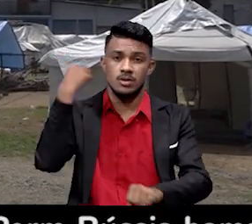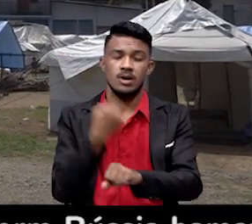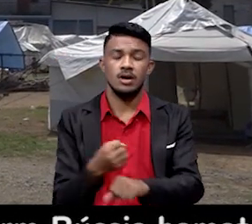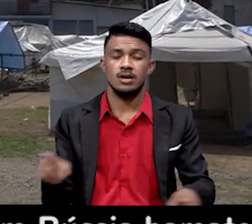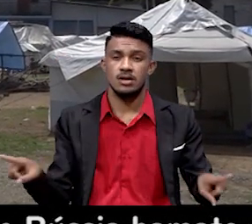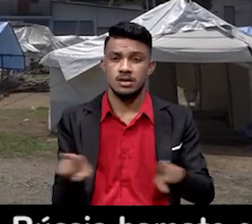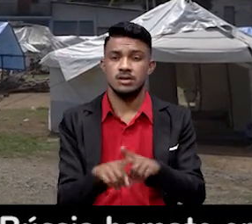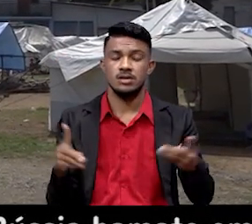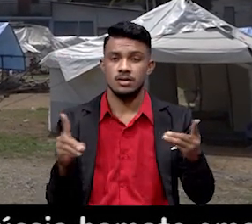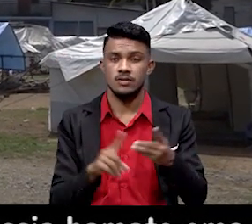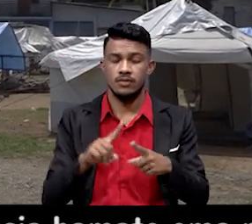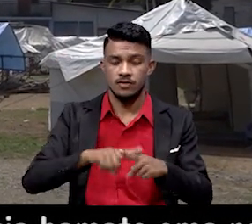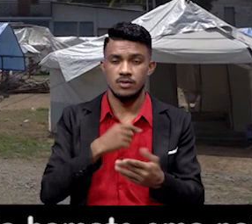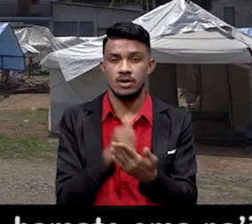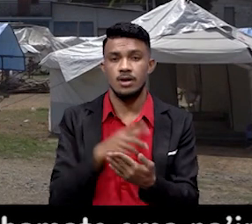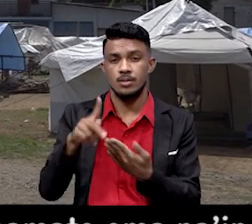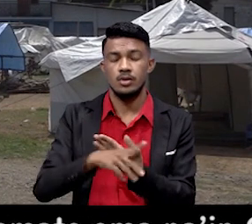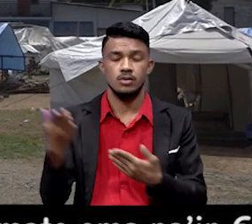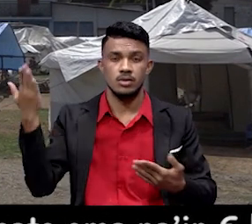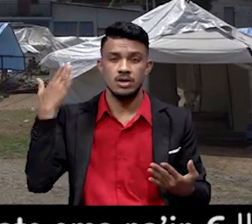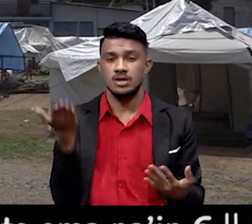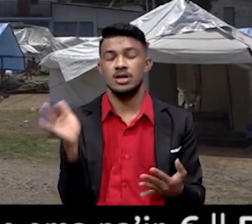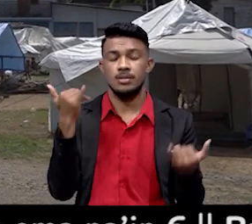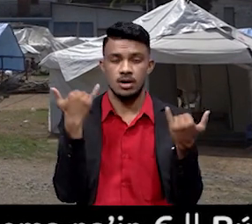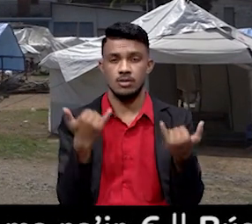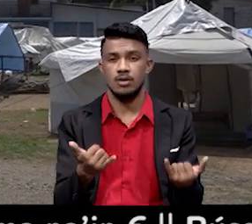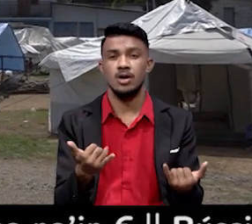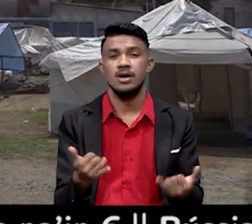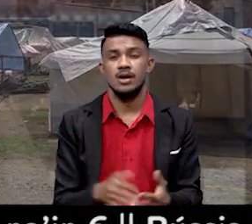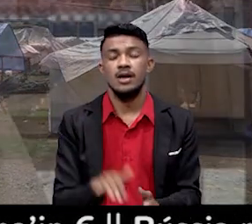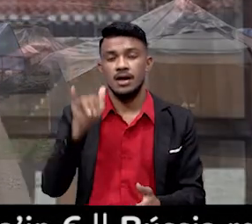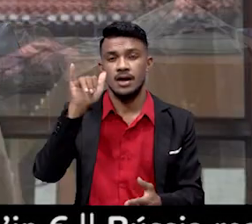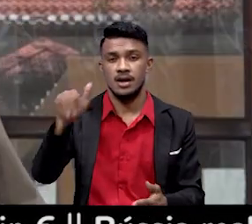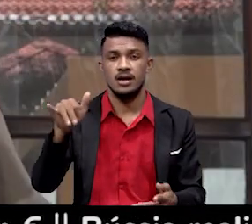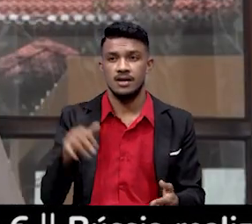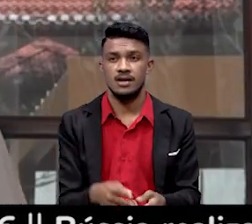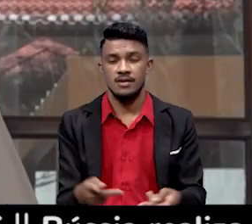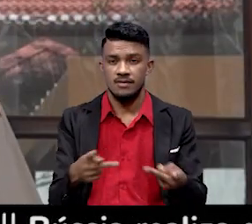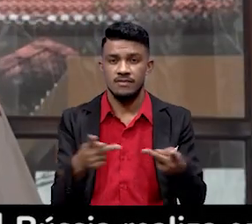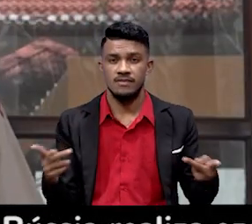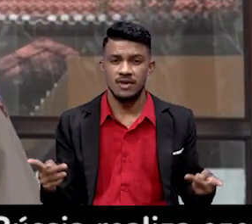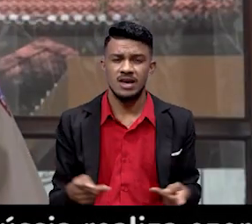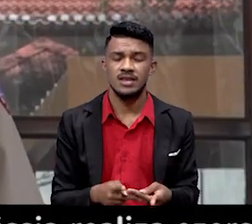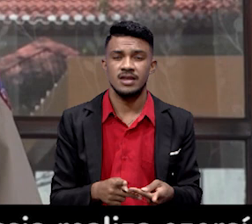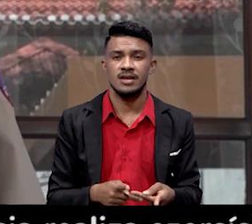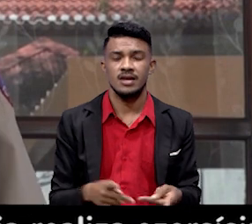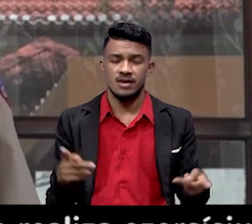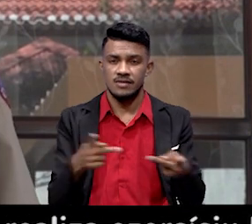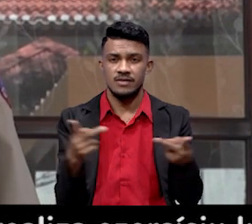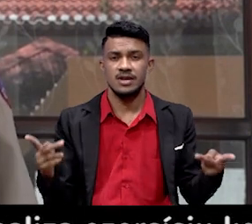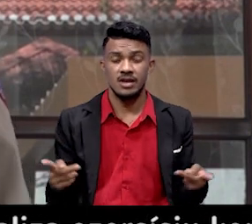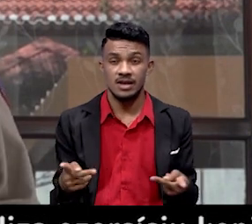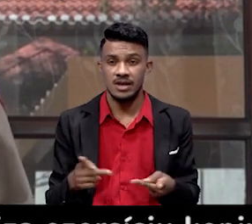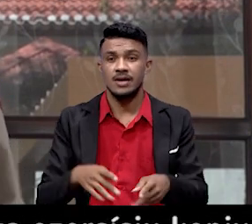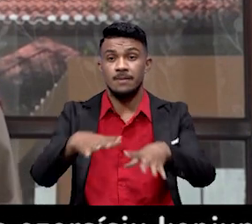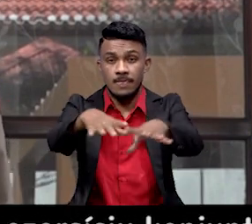ba. Sira ne be maka agora raun e a helabe, centro de vocação, se não sei como está na lar temporariamente, tamba